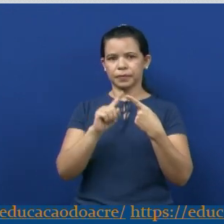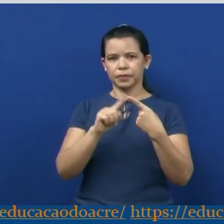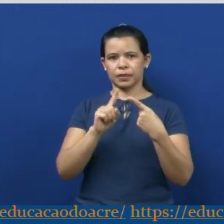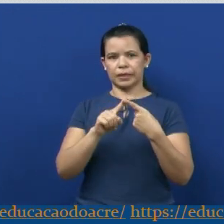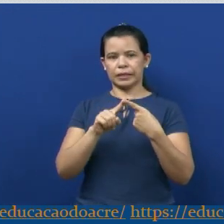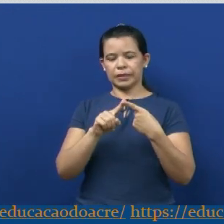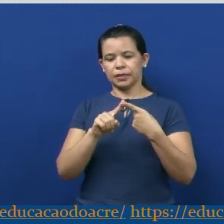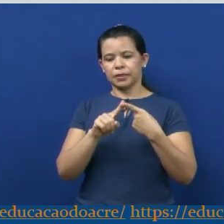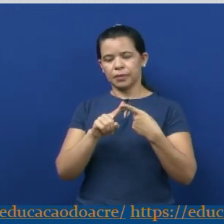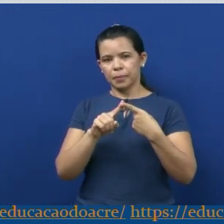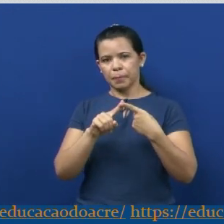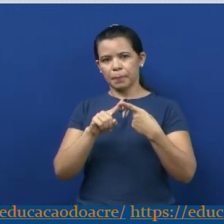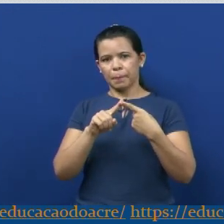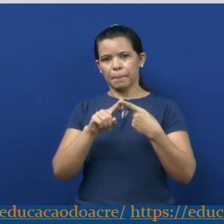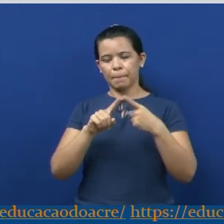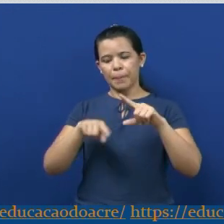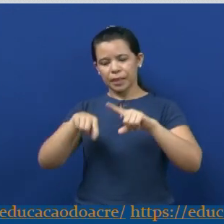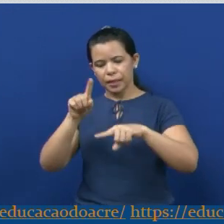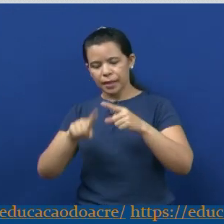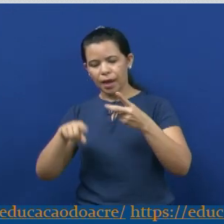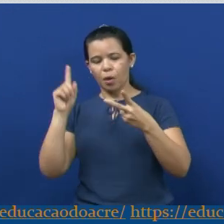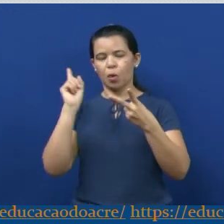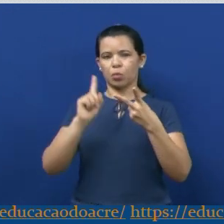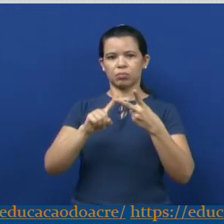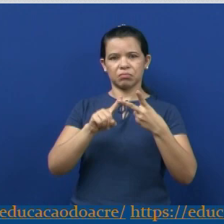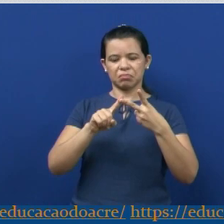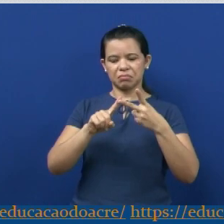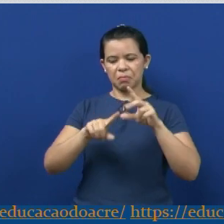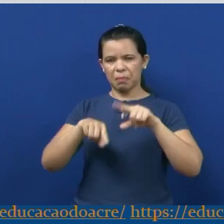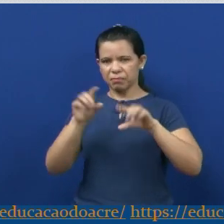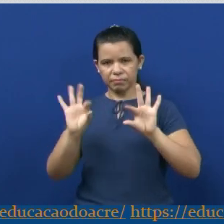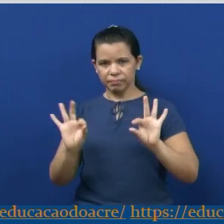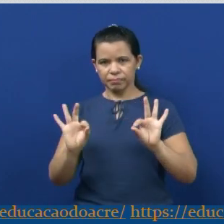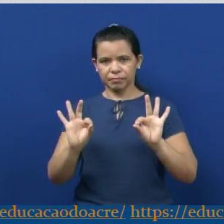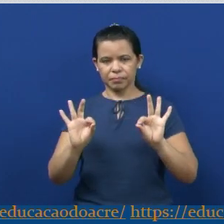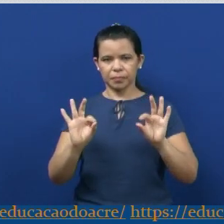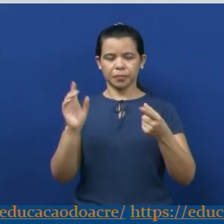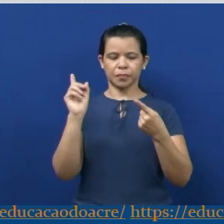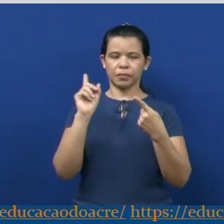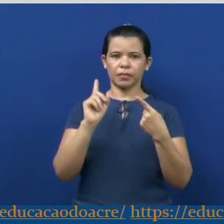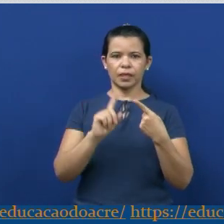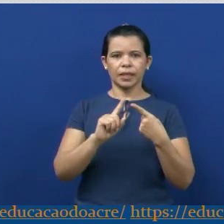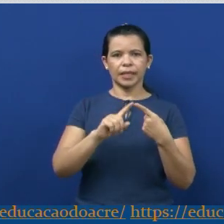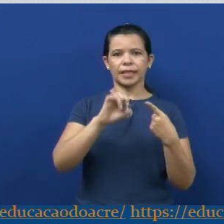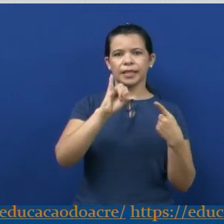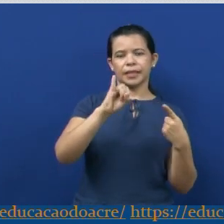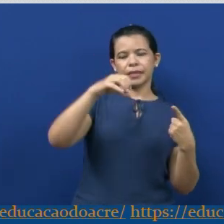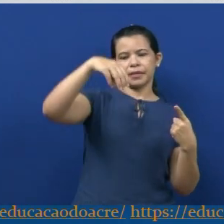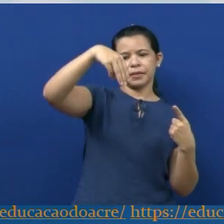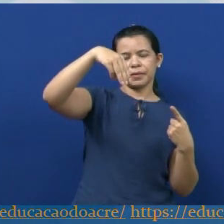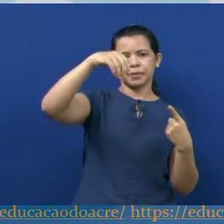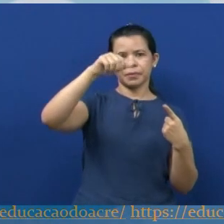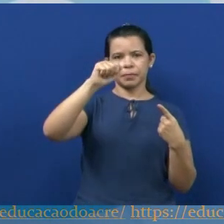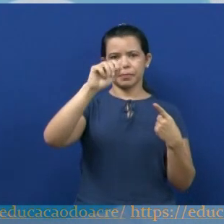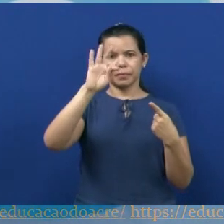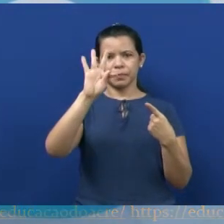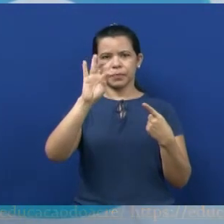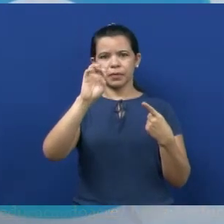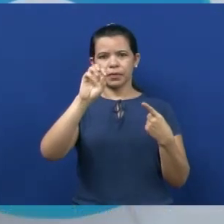e fontes materiais. Por exemplo, imaterial, a oralidade, a conversa,